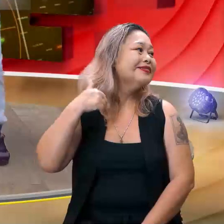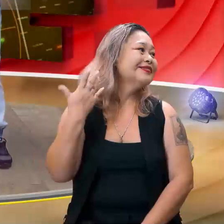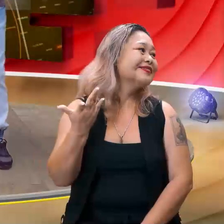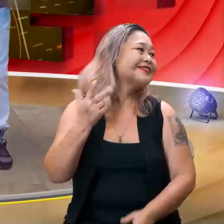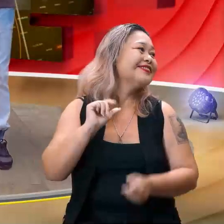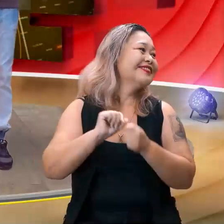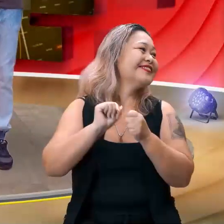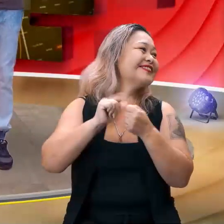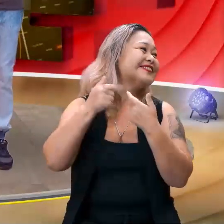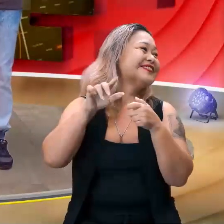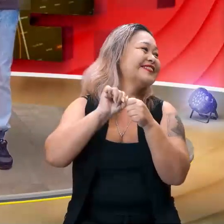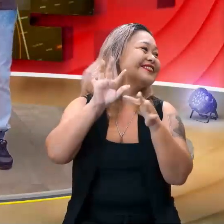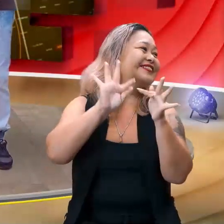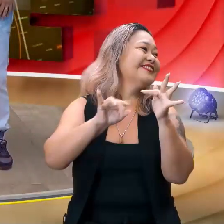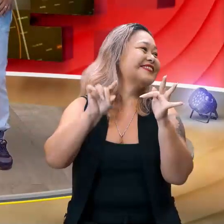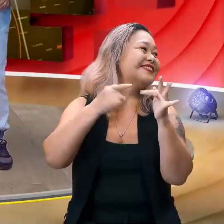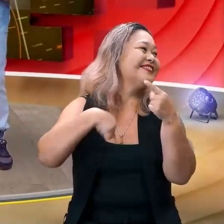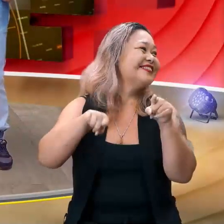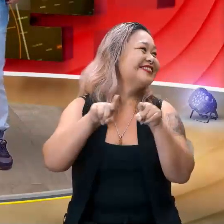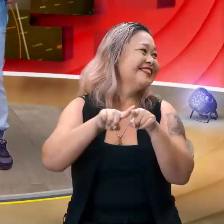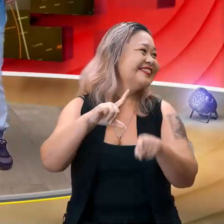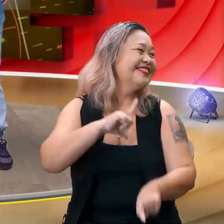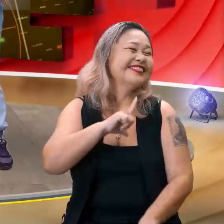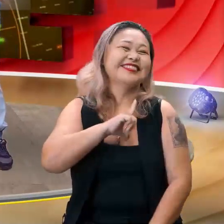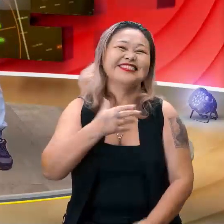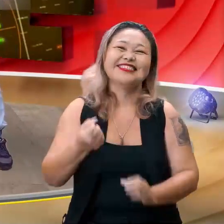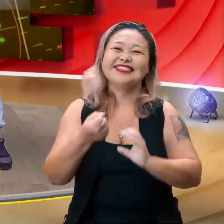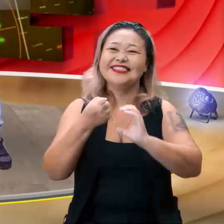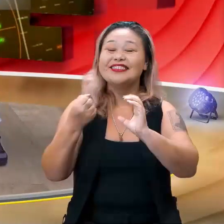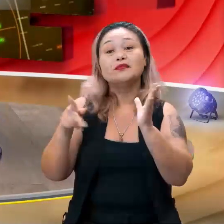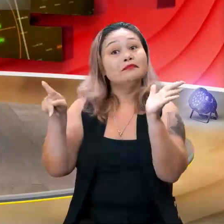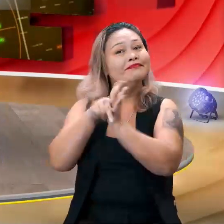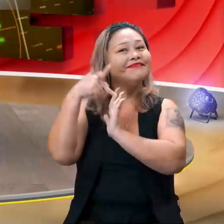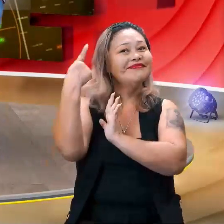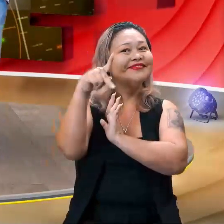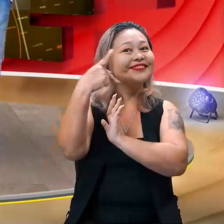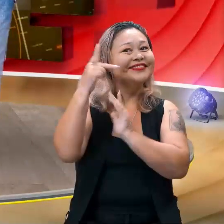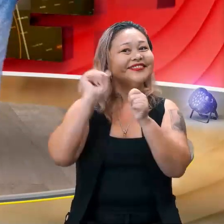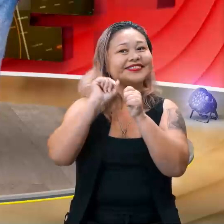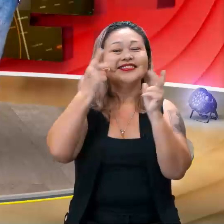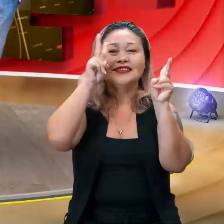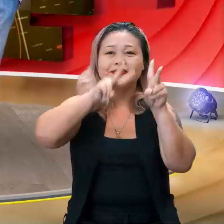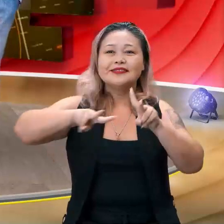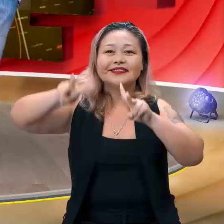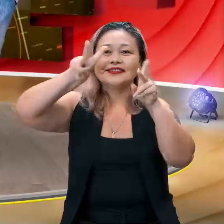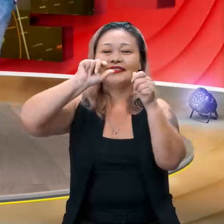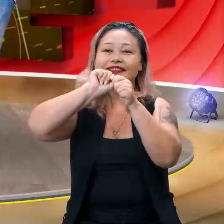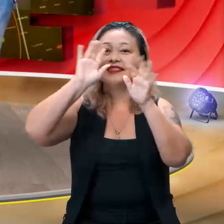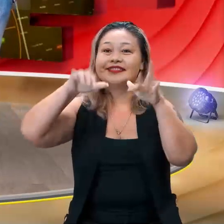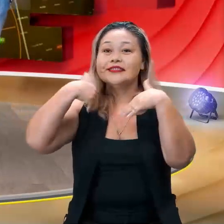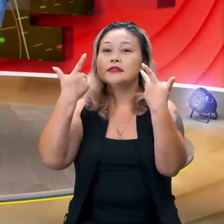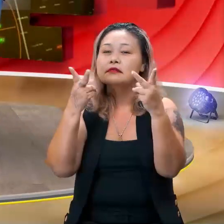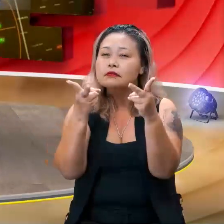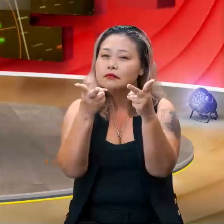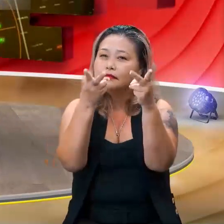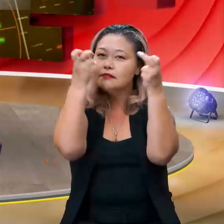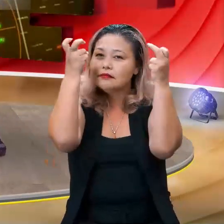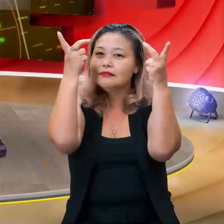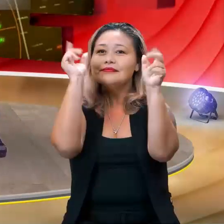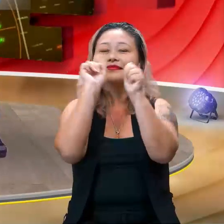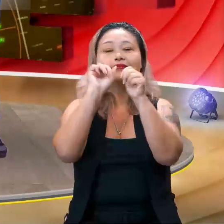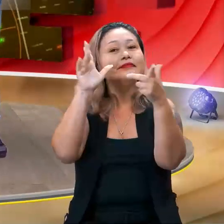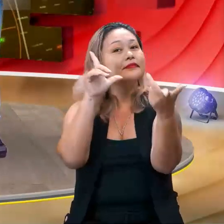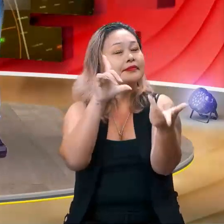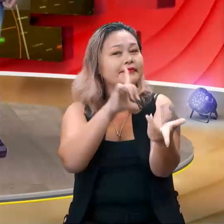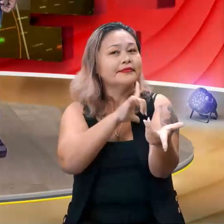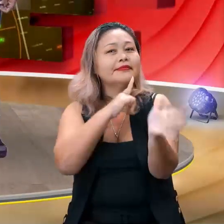da função afim também tem a sua particularidade, mas que a gente já vinha vendo naquela parte intuitiva lá, isso, né? Então a gente vai mostrar